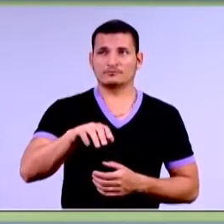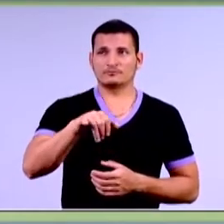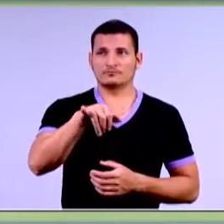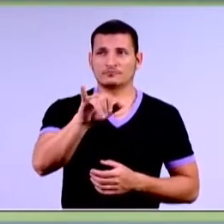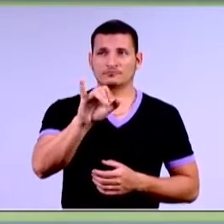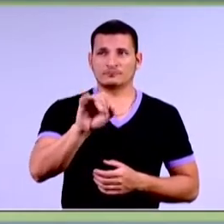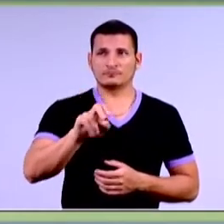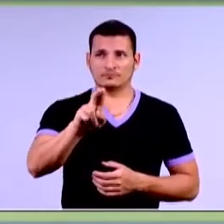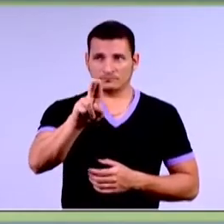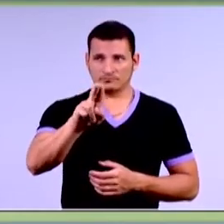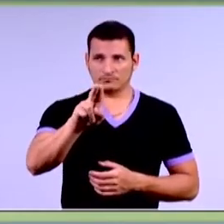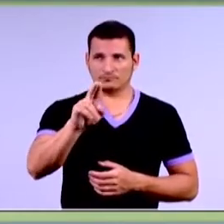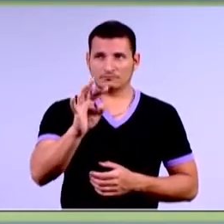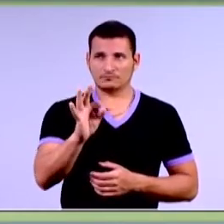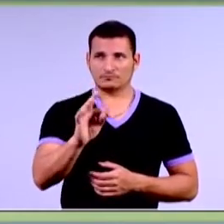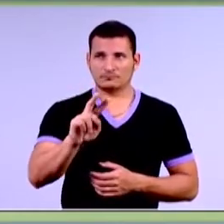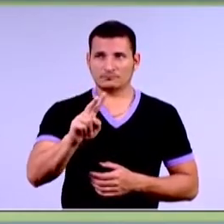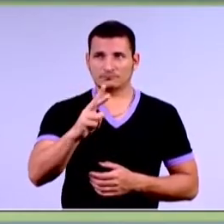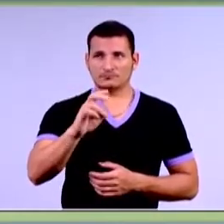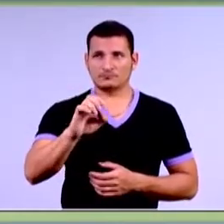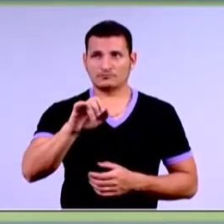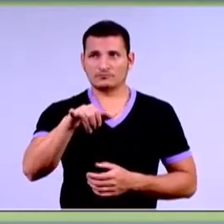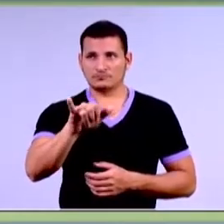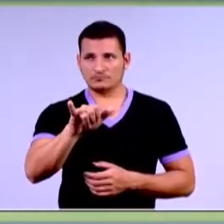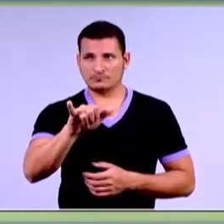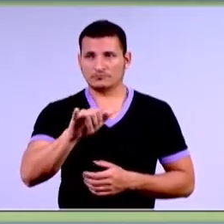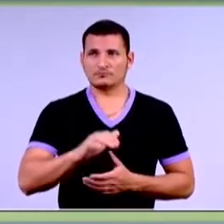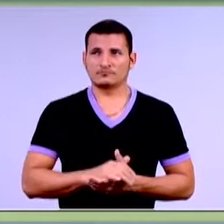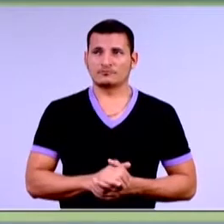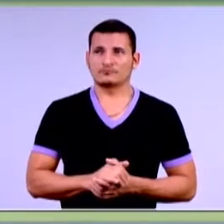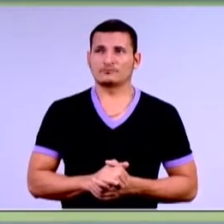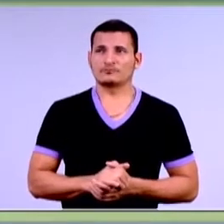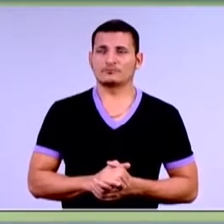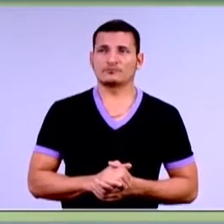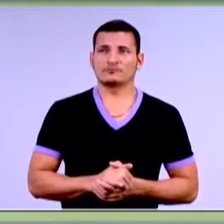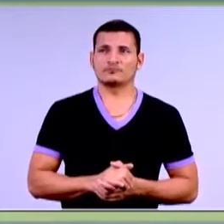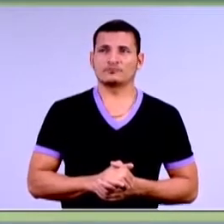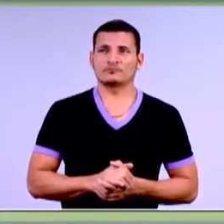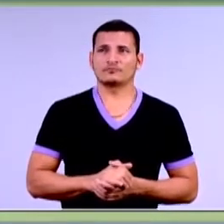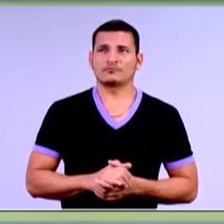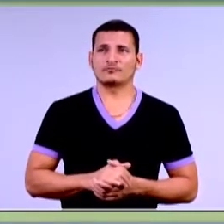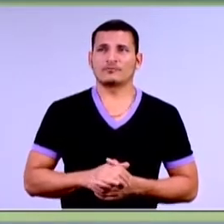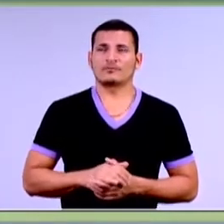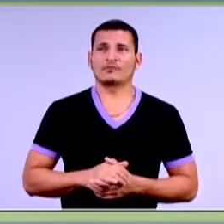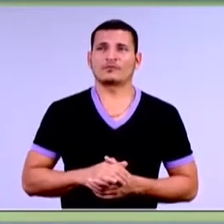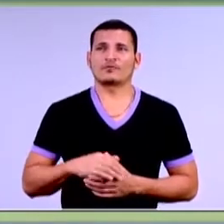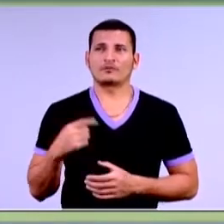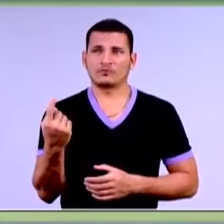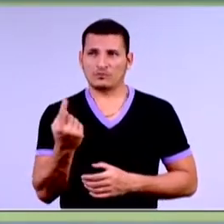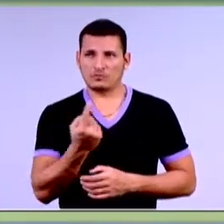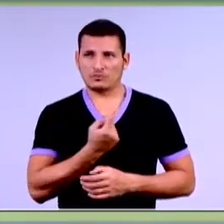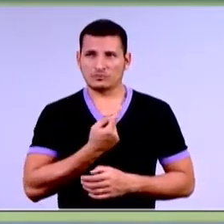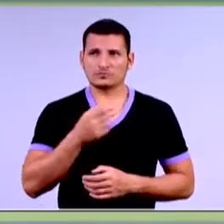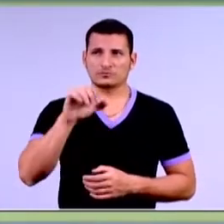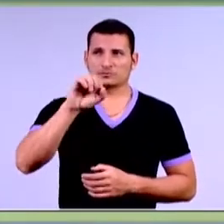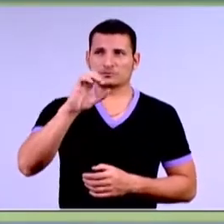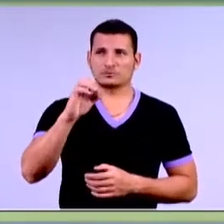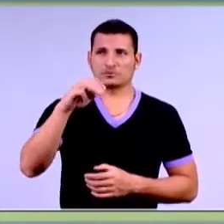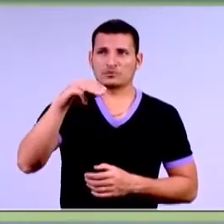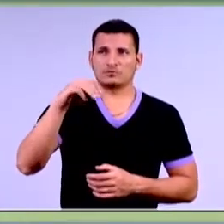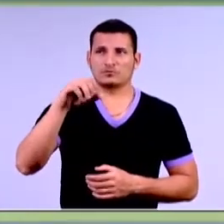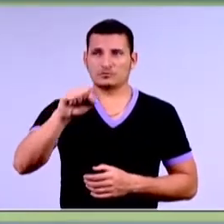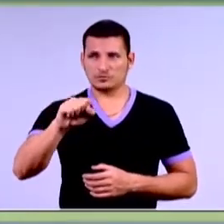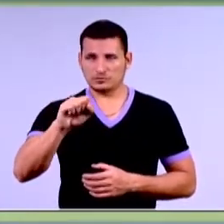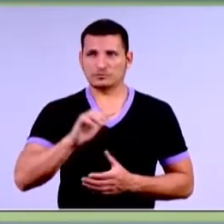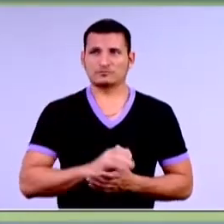verbo to be apenas o a é então ea nós somos eo a vós sois